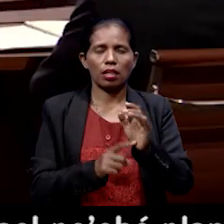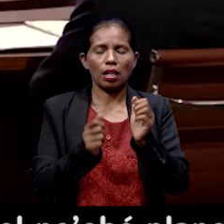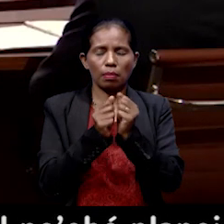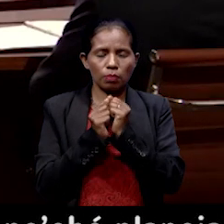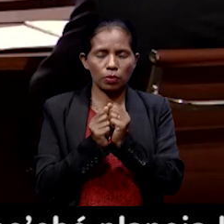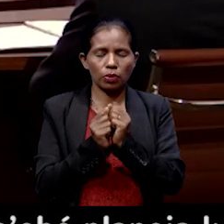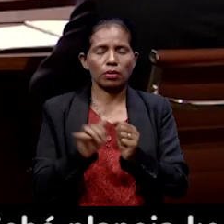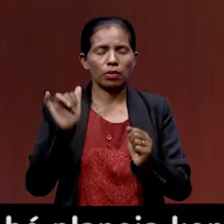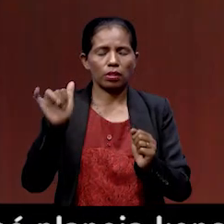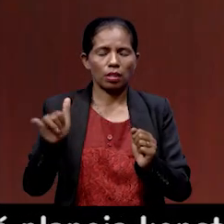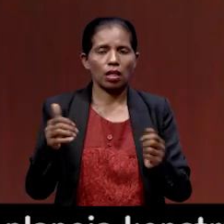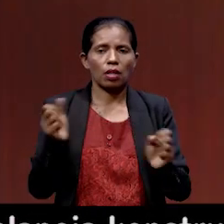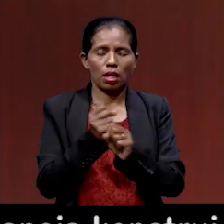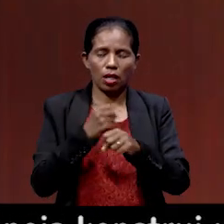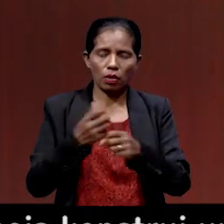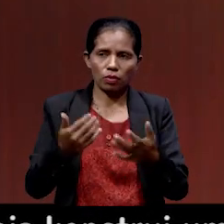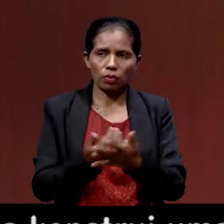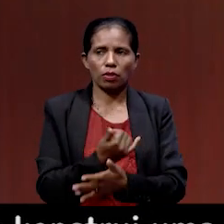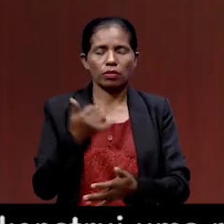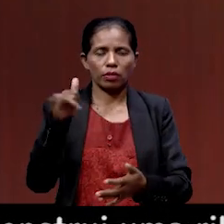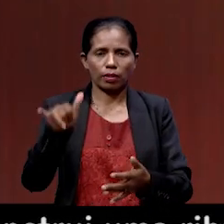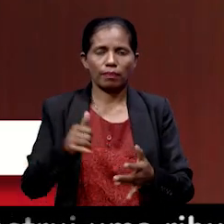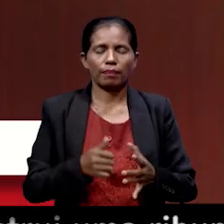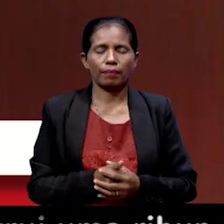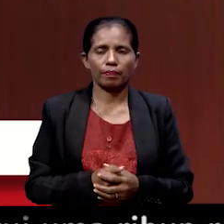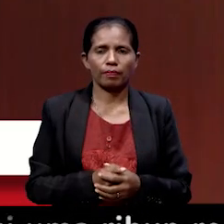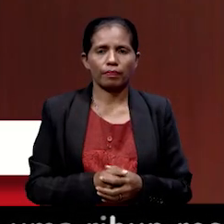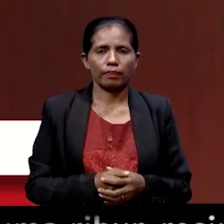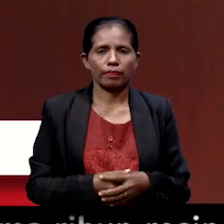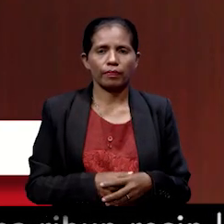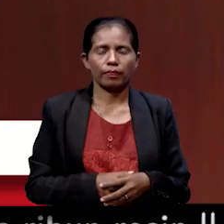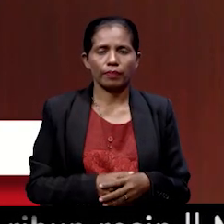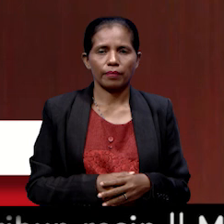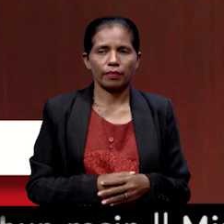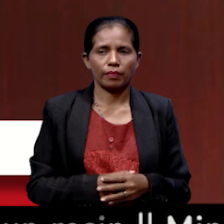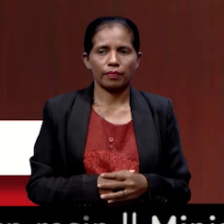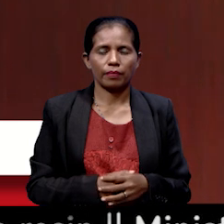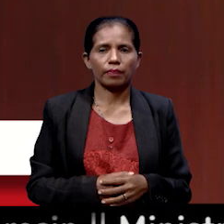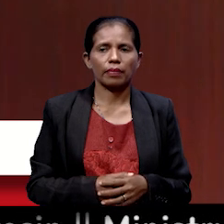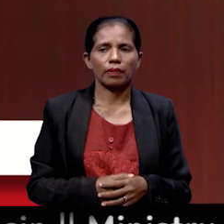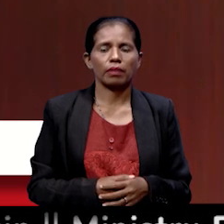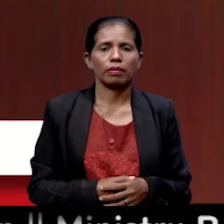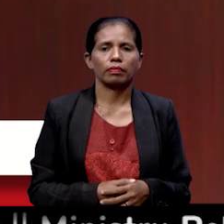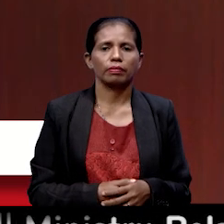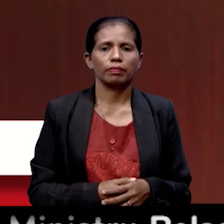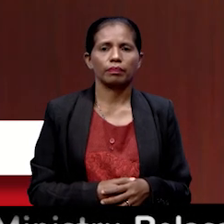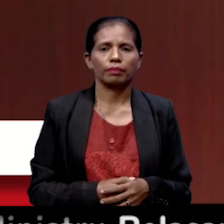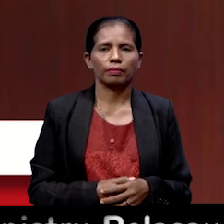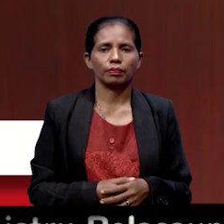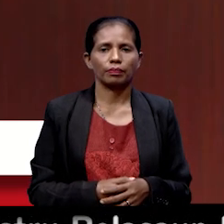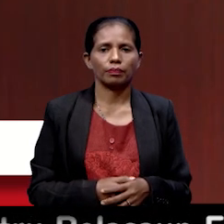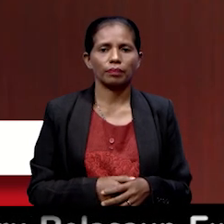rameting nia ou rafou nia. We stand at an inflection point in our history, in my view. The choices we make, in my view, in the next...